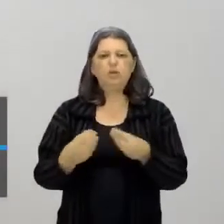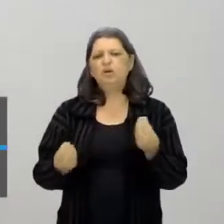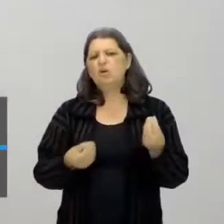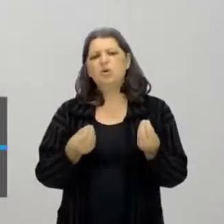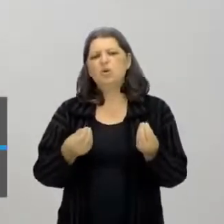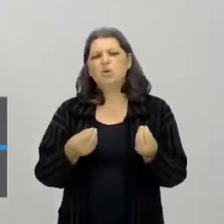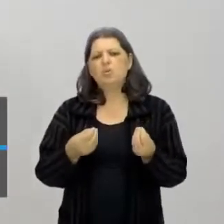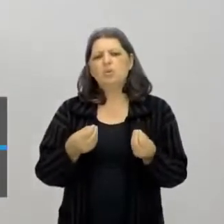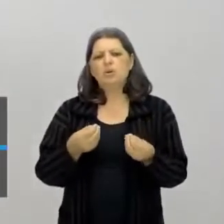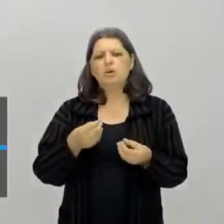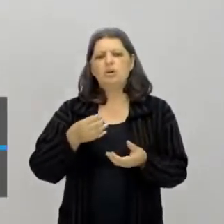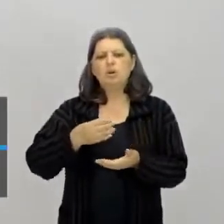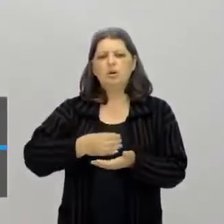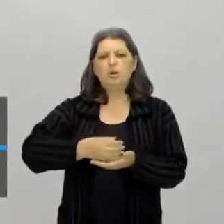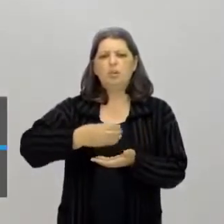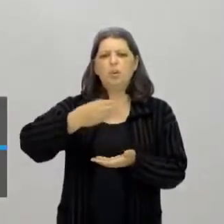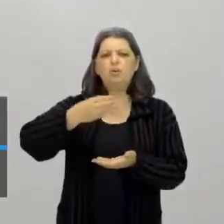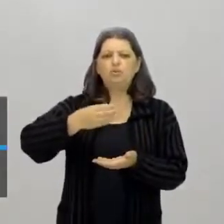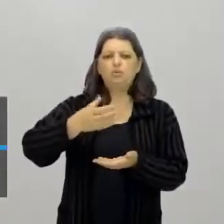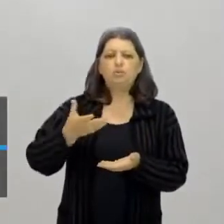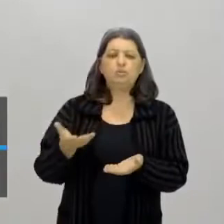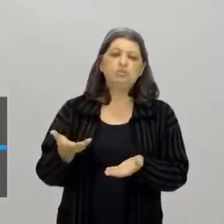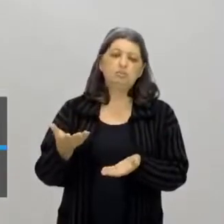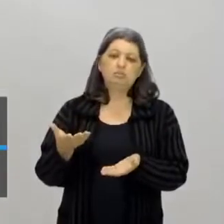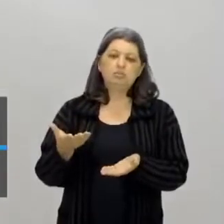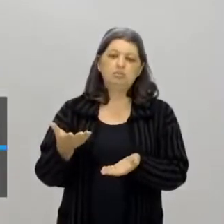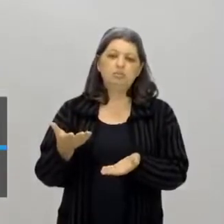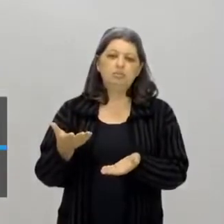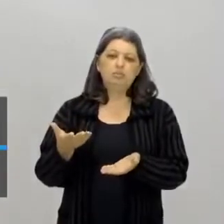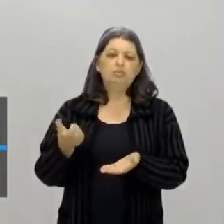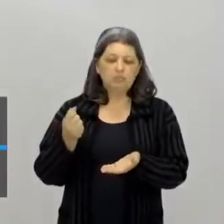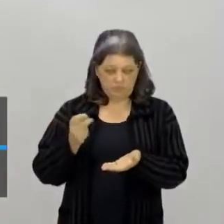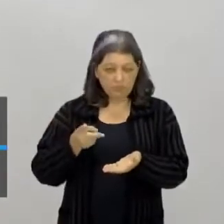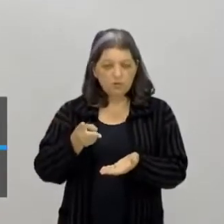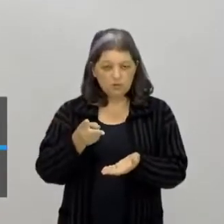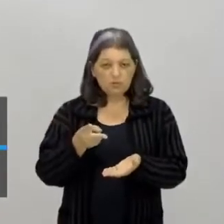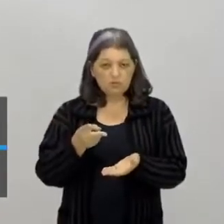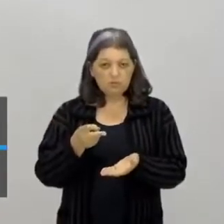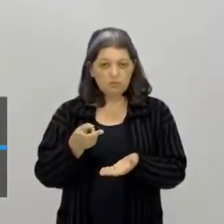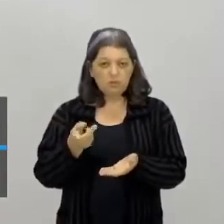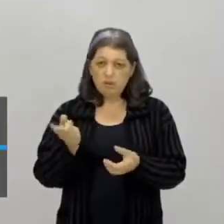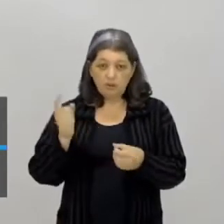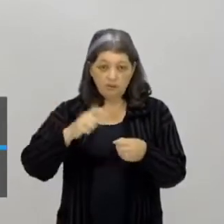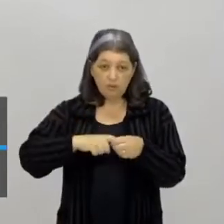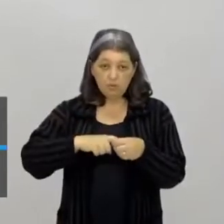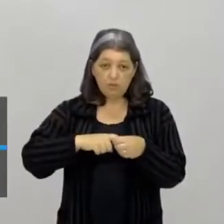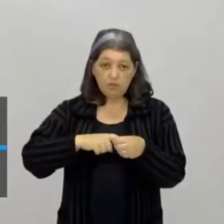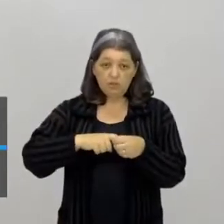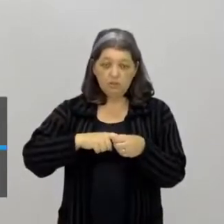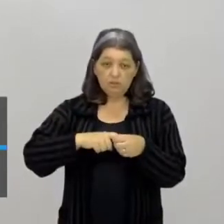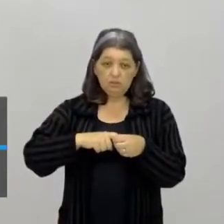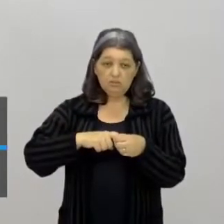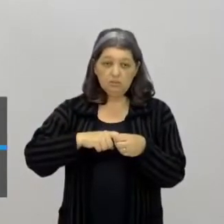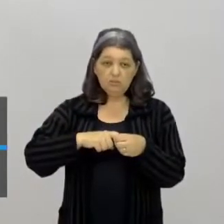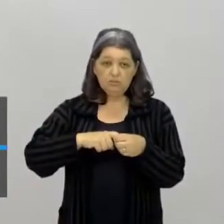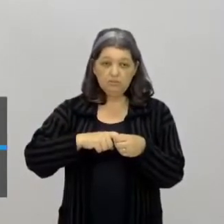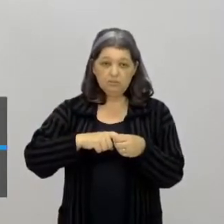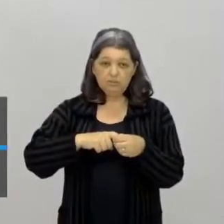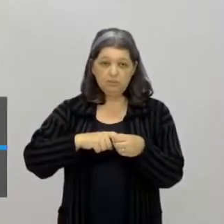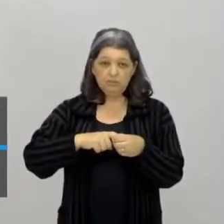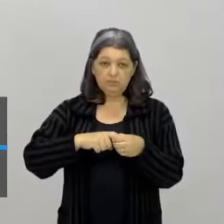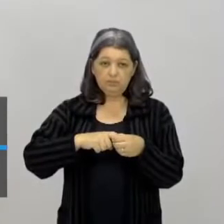potinho, né? O potinho... não, pode voltar lá para aquele slide, isso.